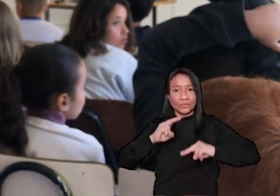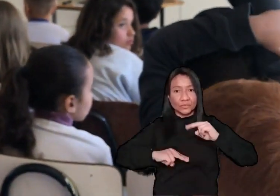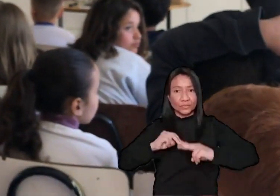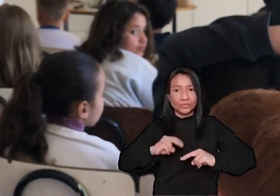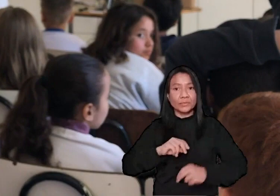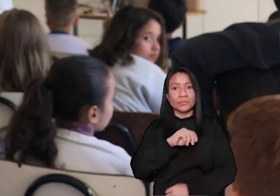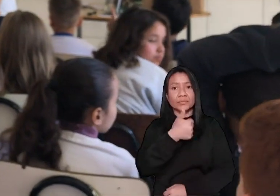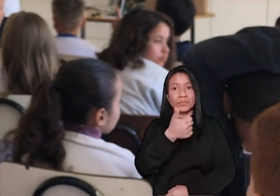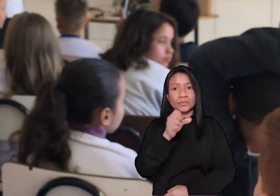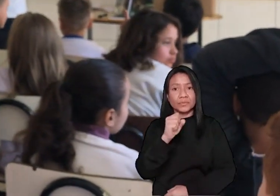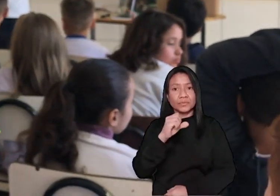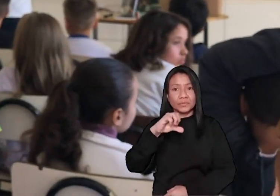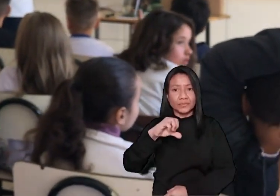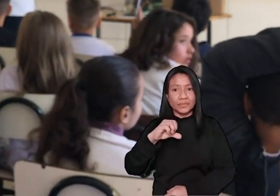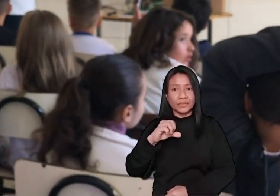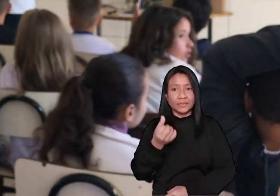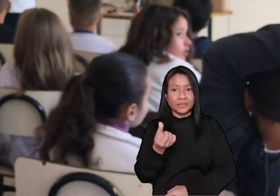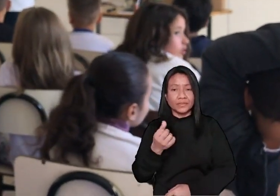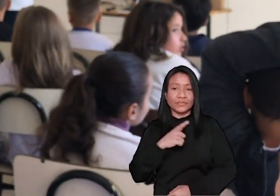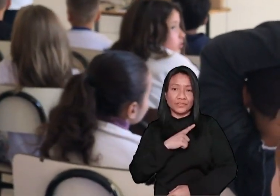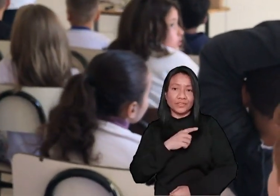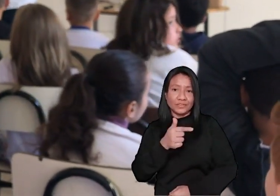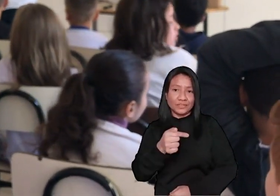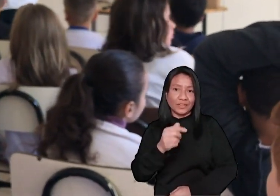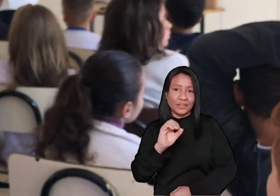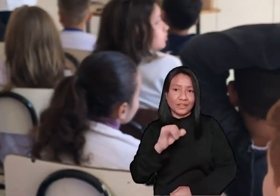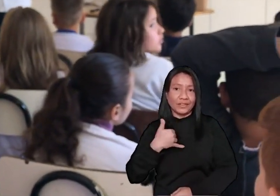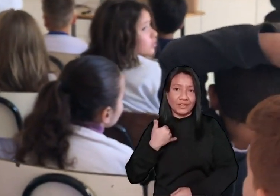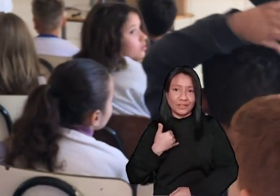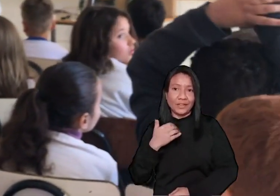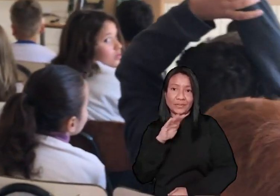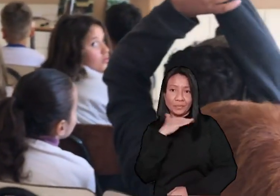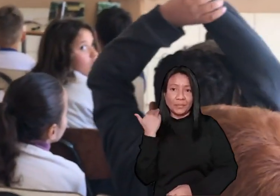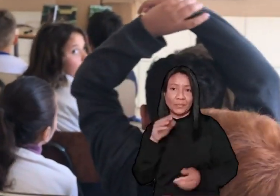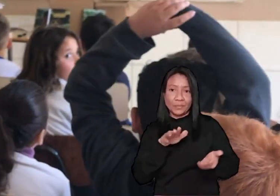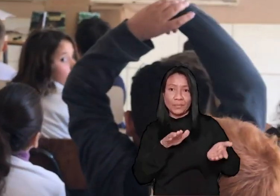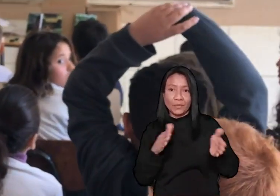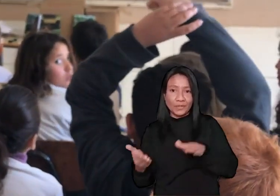a cidade de Scheid, tá? Scheid.